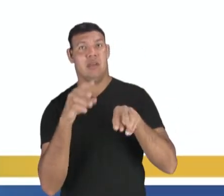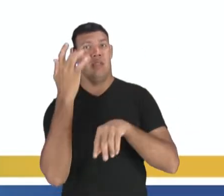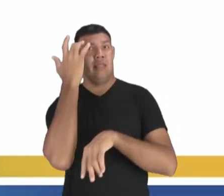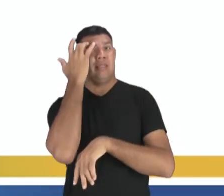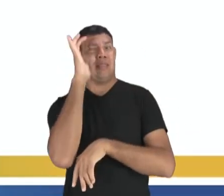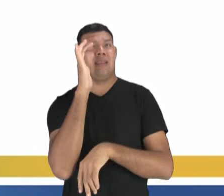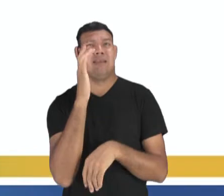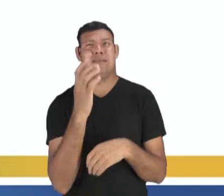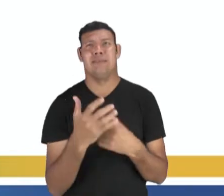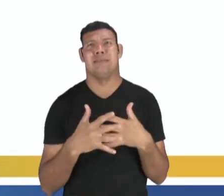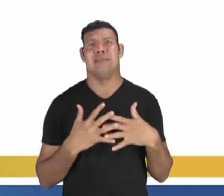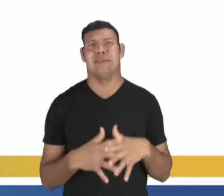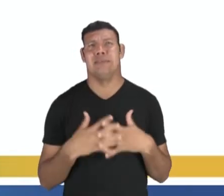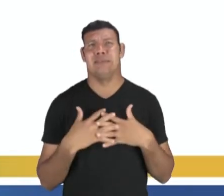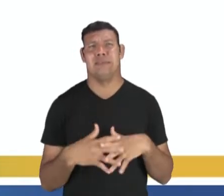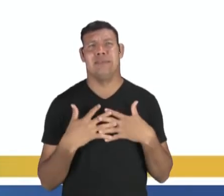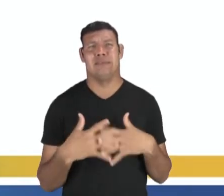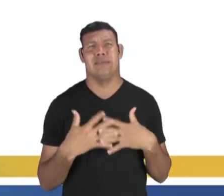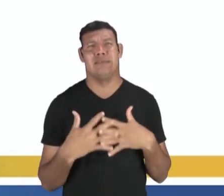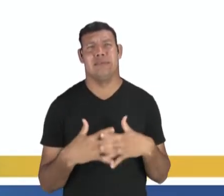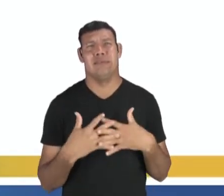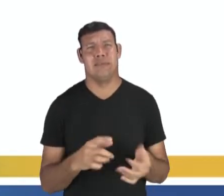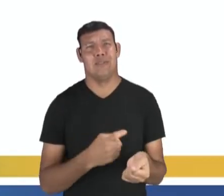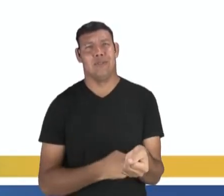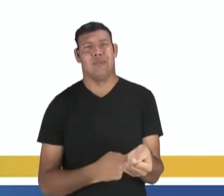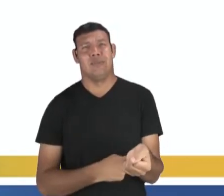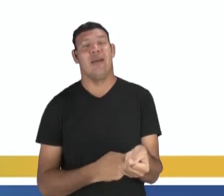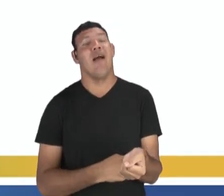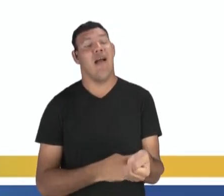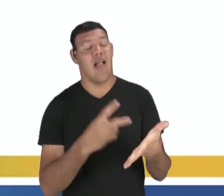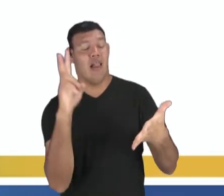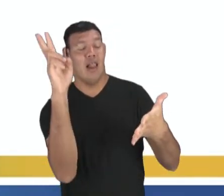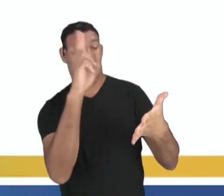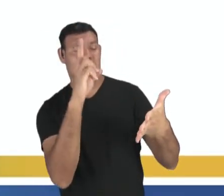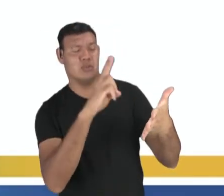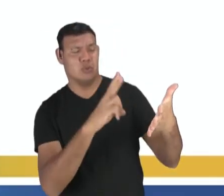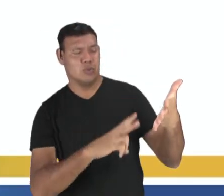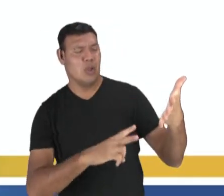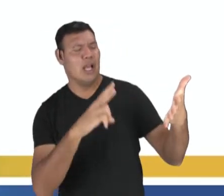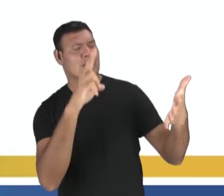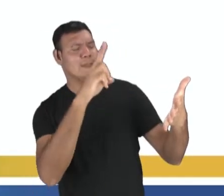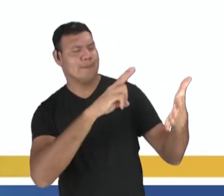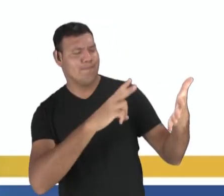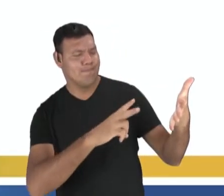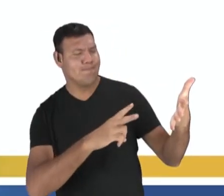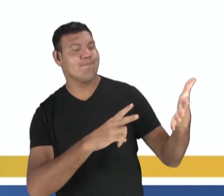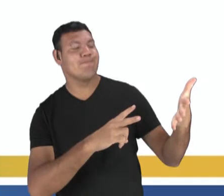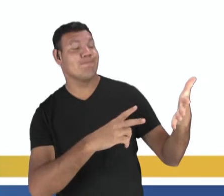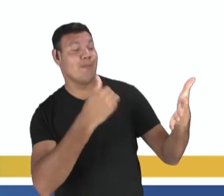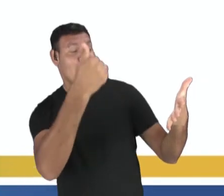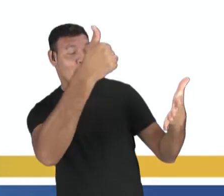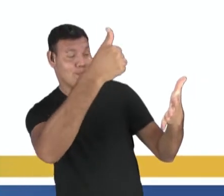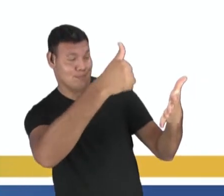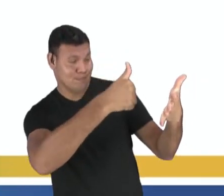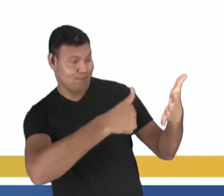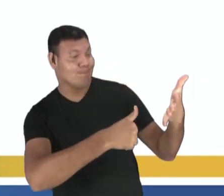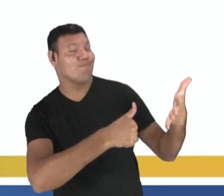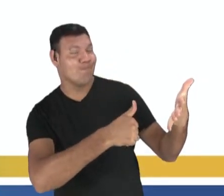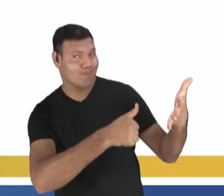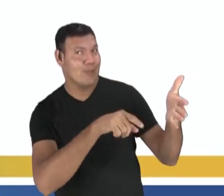olha o que é que eu faço Oi diga boa ele ao relento é só a gente consegue analisar a questão